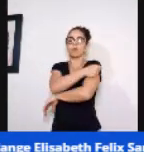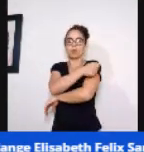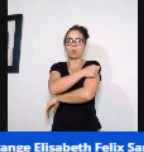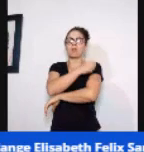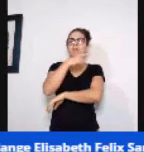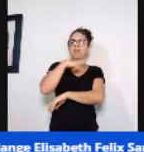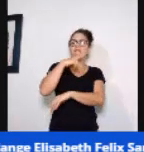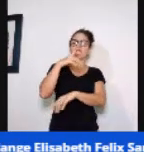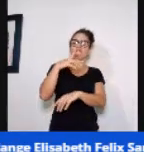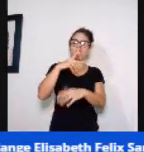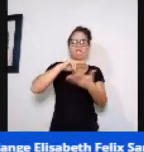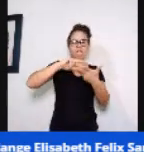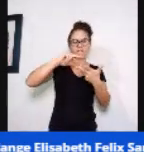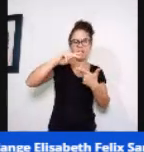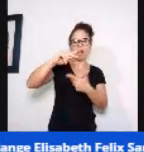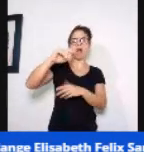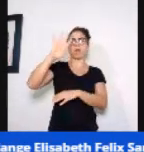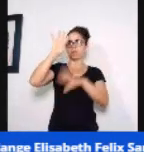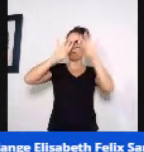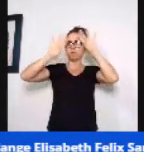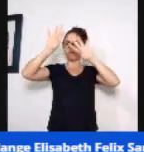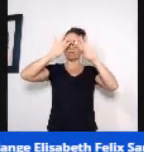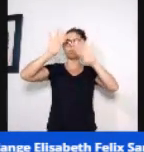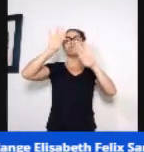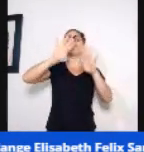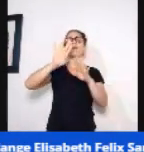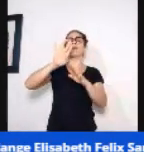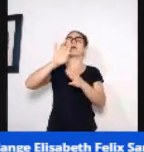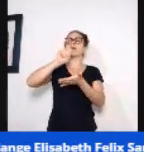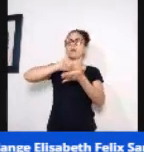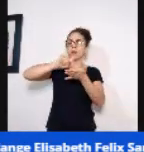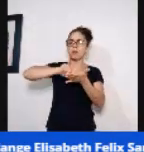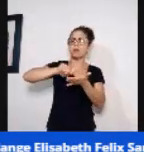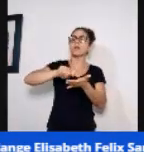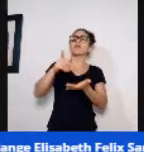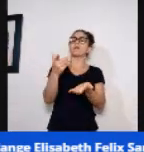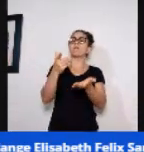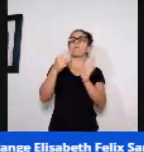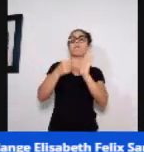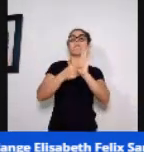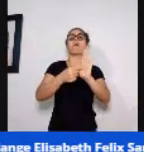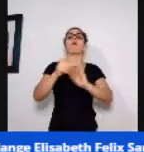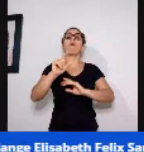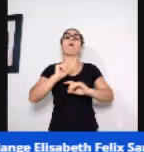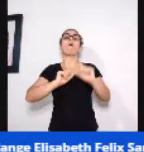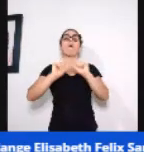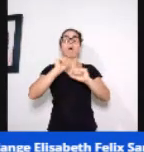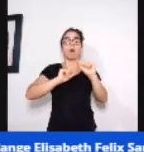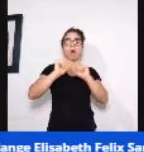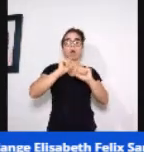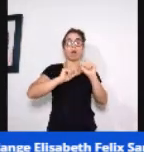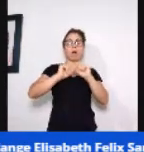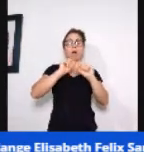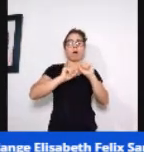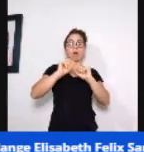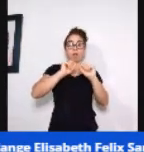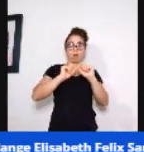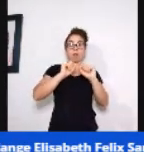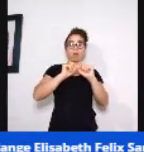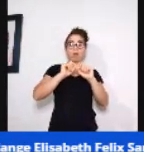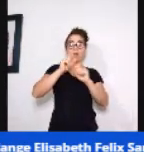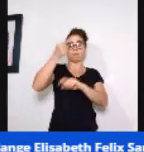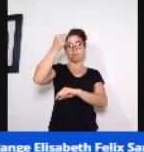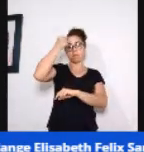sendo disponibilizado, aonde traz essa questão das intenções de avaliação,